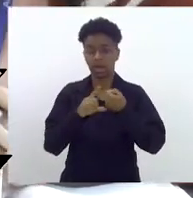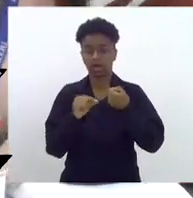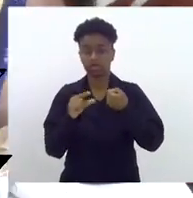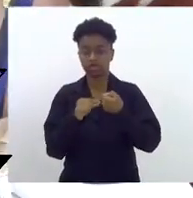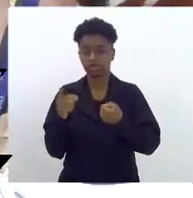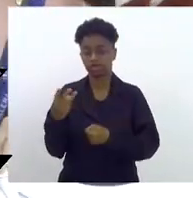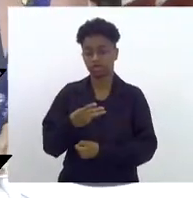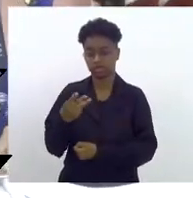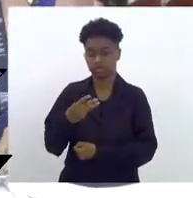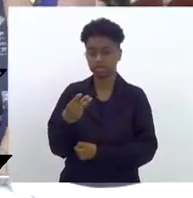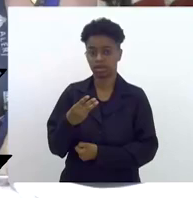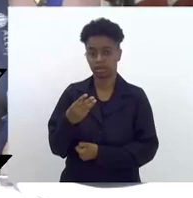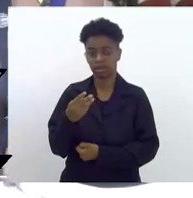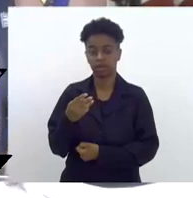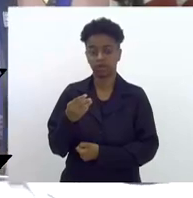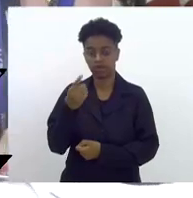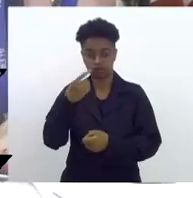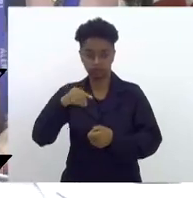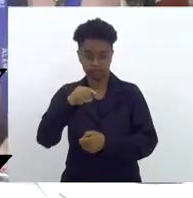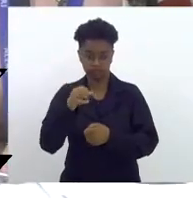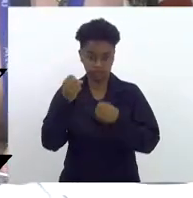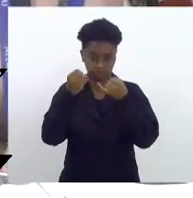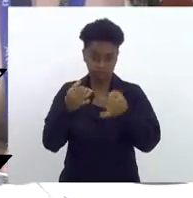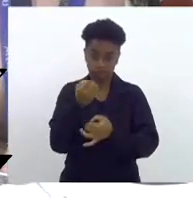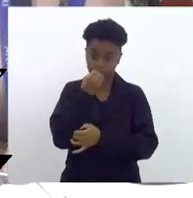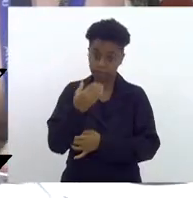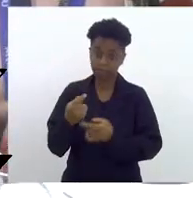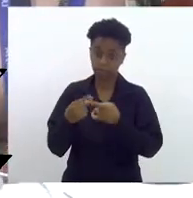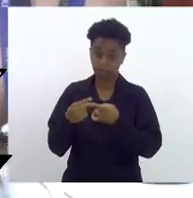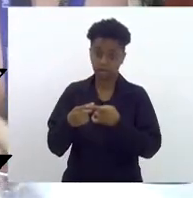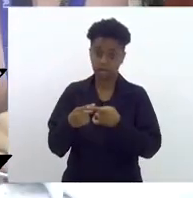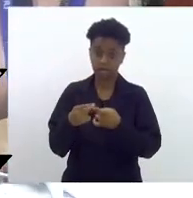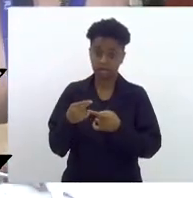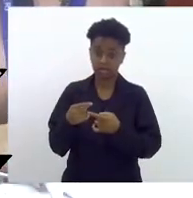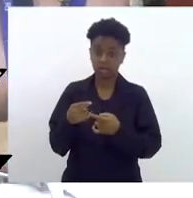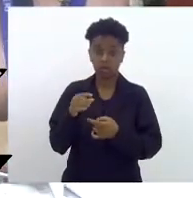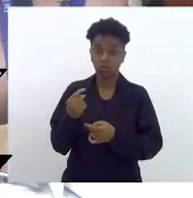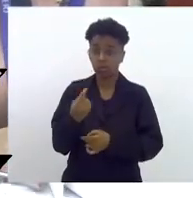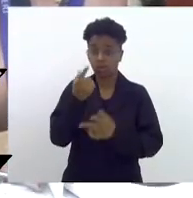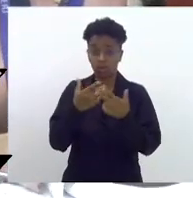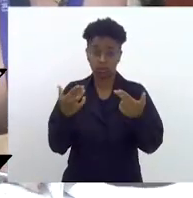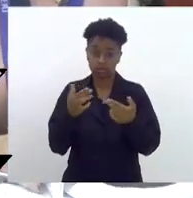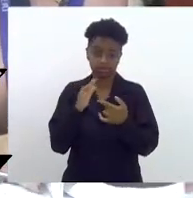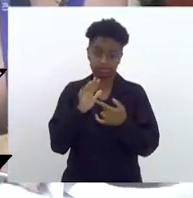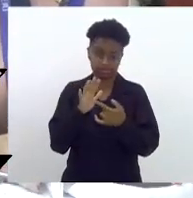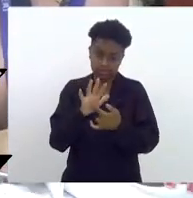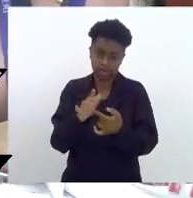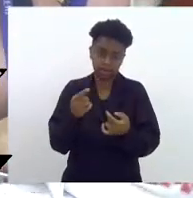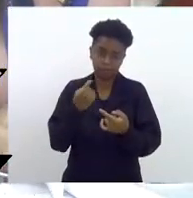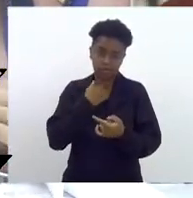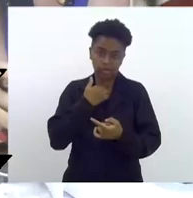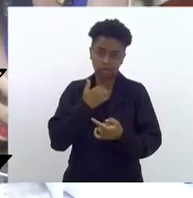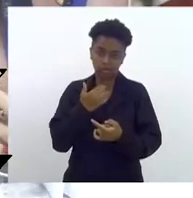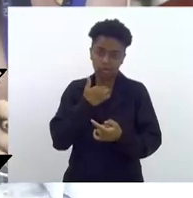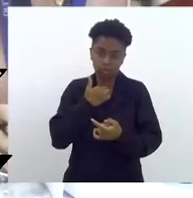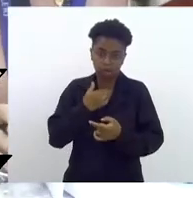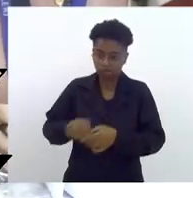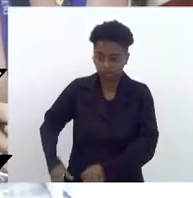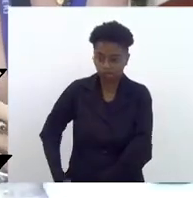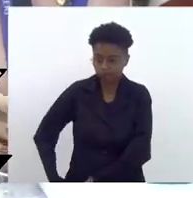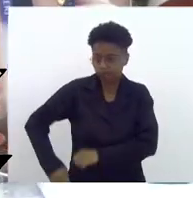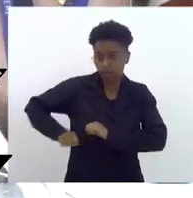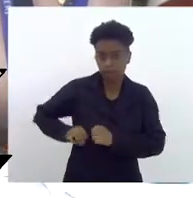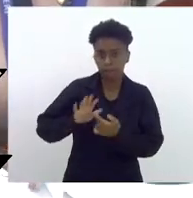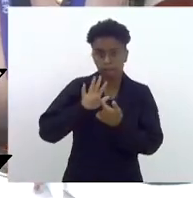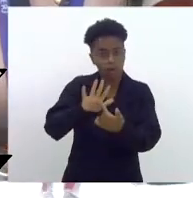foi muito bem colocado vossa excelência porque o que pode a pessoa não pode mostrar a bolsa né isso traz todo um